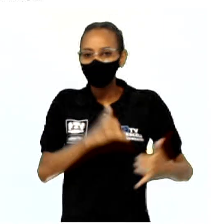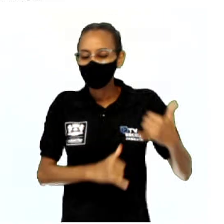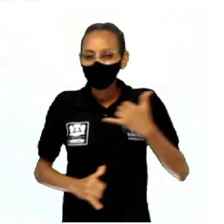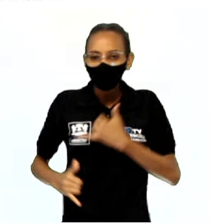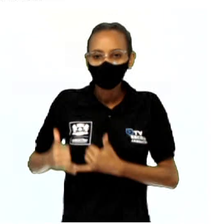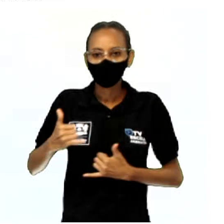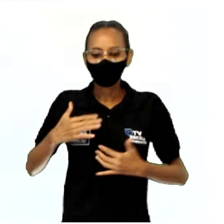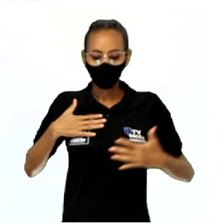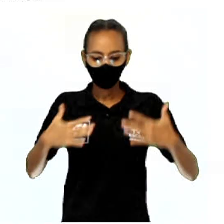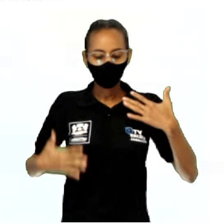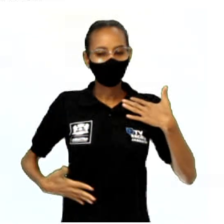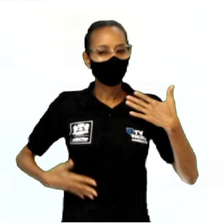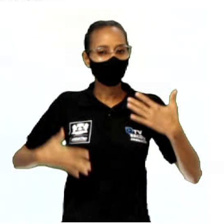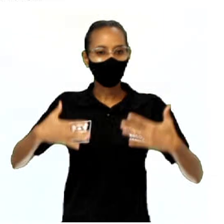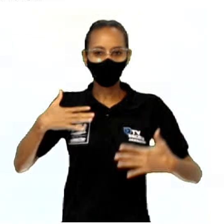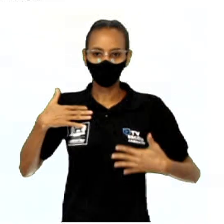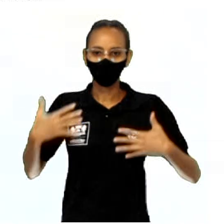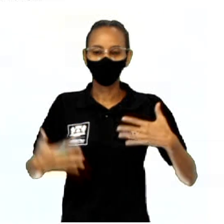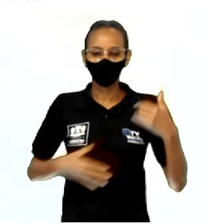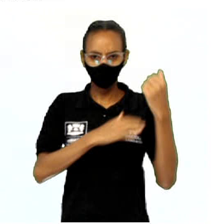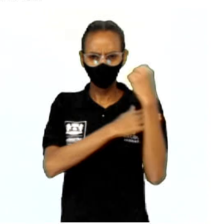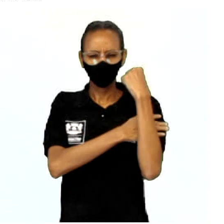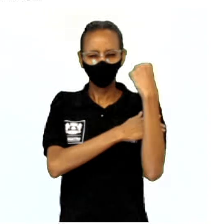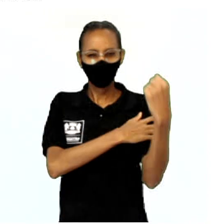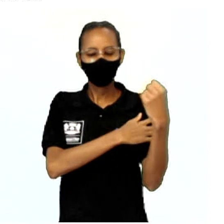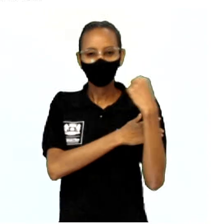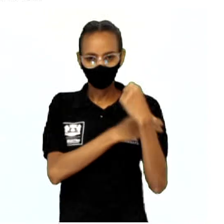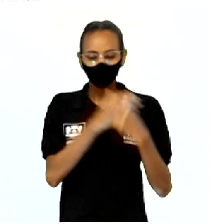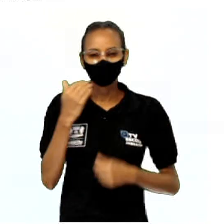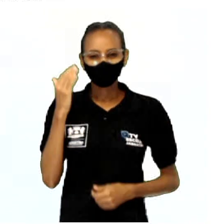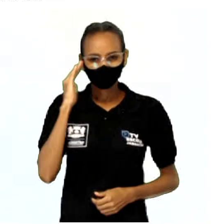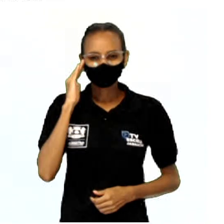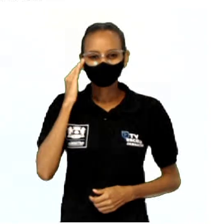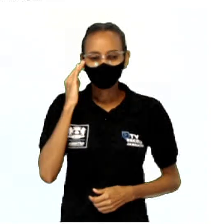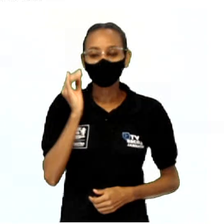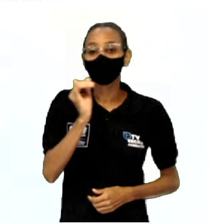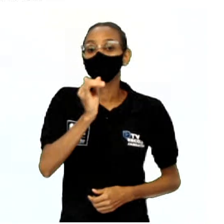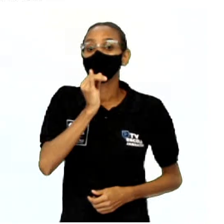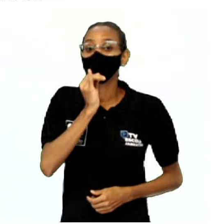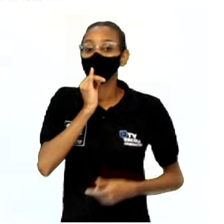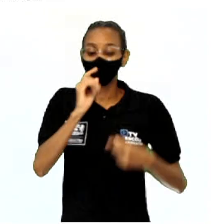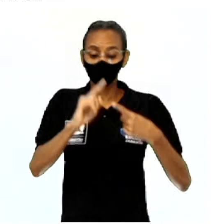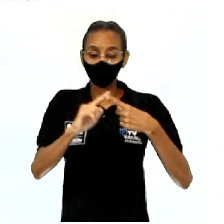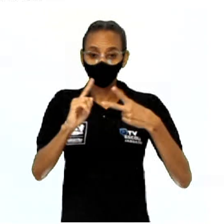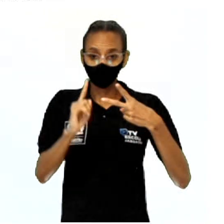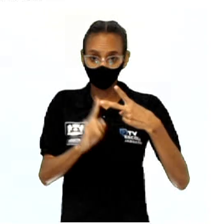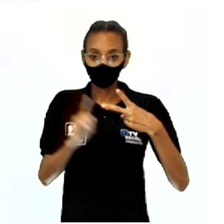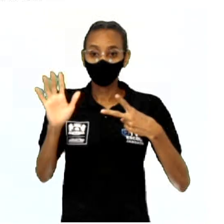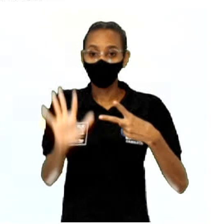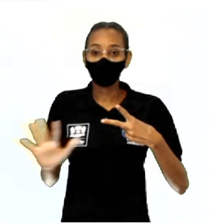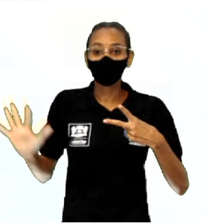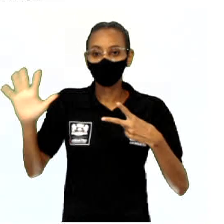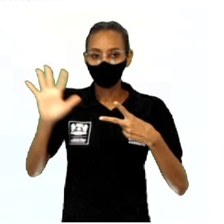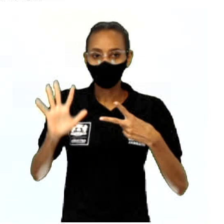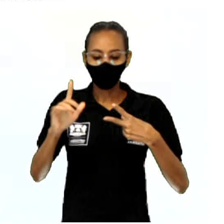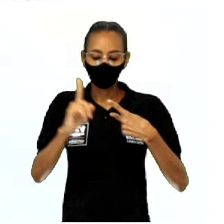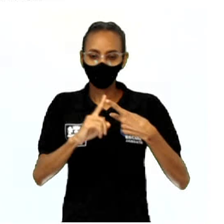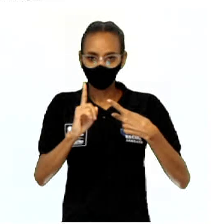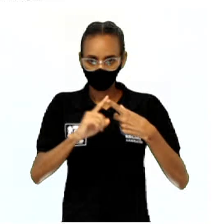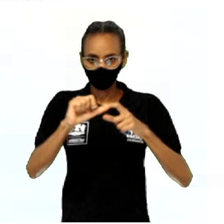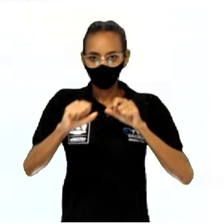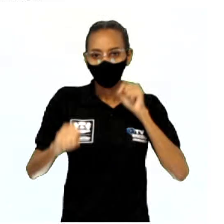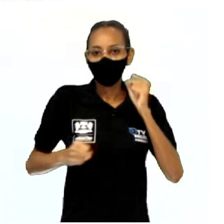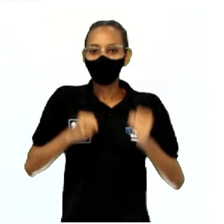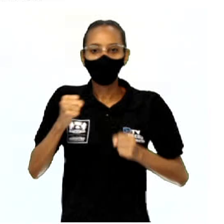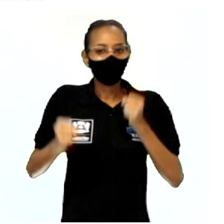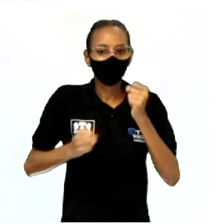muscular, certo? O trabalho nos nossos músculos. Então, dois exemplos que nós vemos aqui na imagem são as corridas, e aí